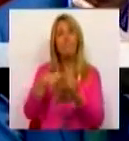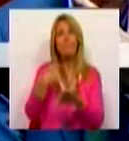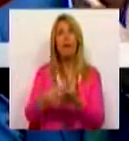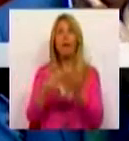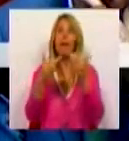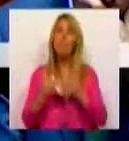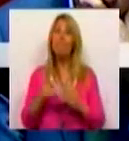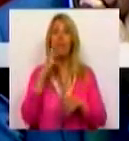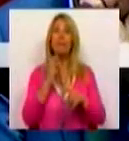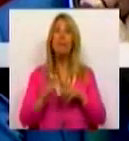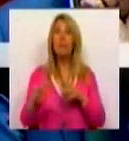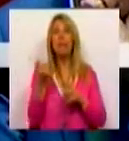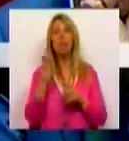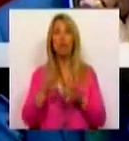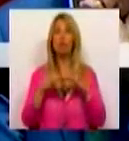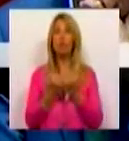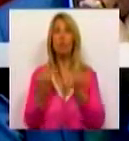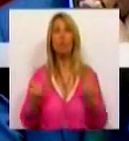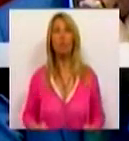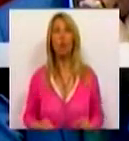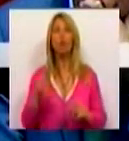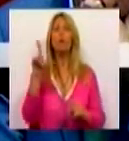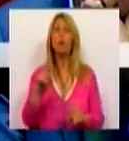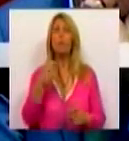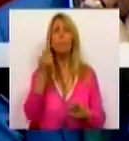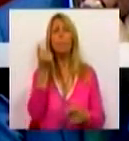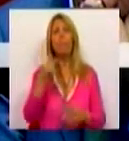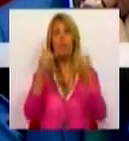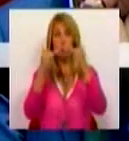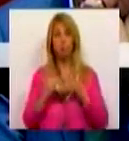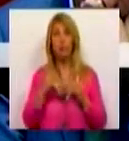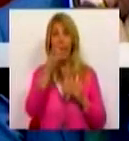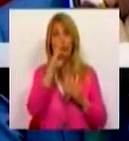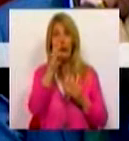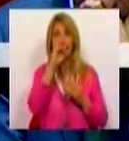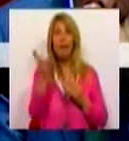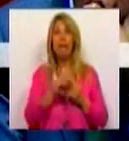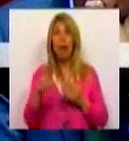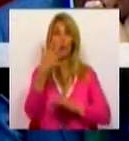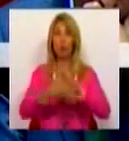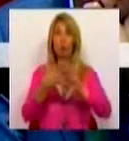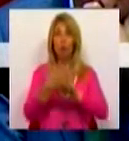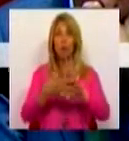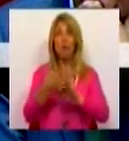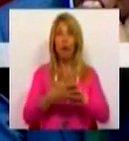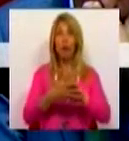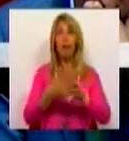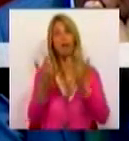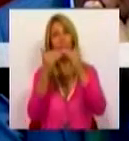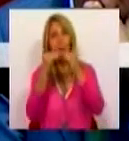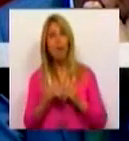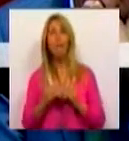ano já houve uma redução do preço de gás para a indústria. É por isso que temos estado a apoiar a instalação de